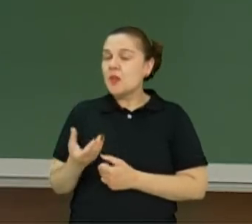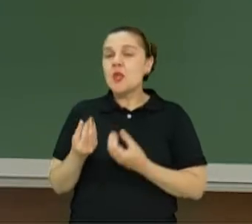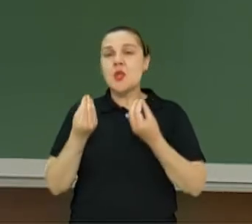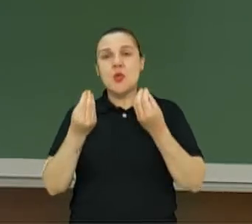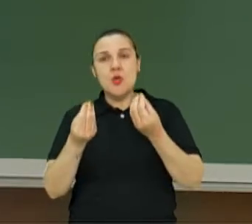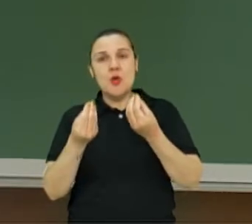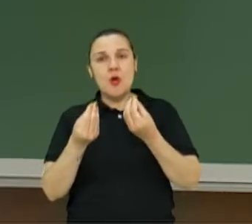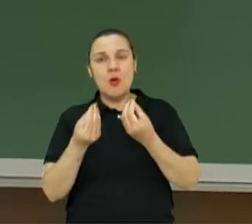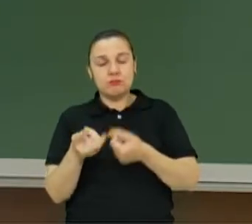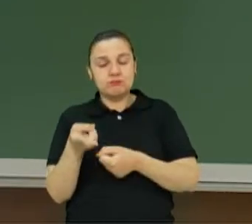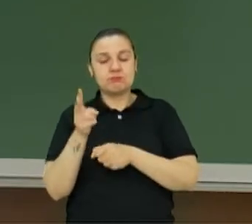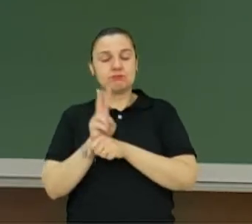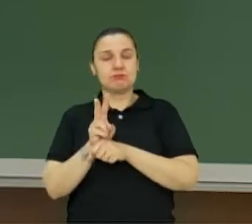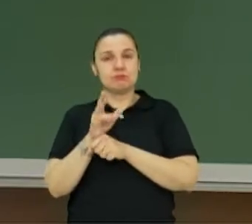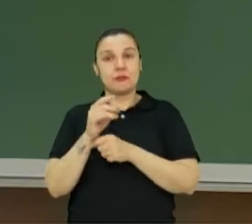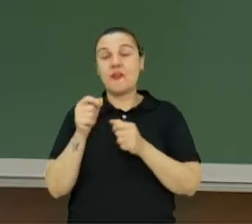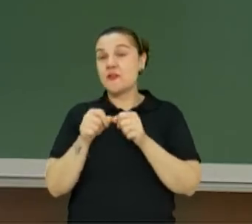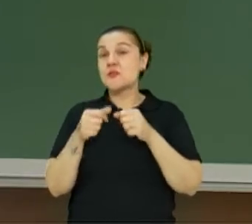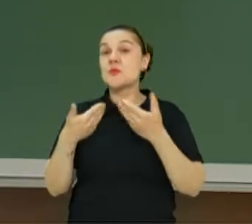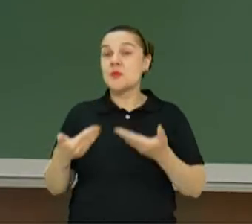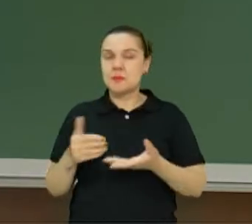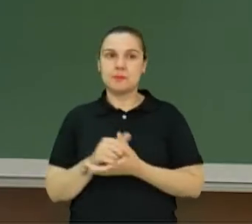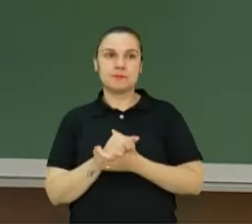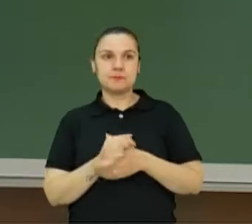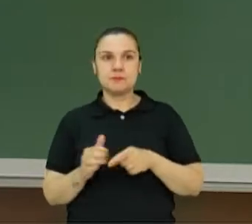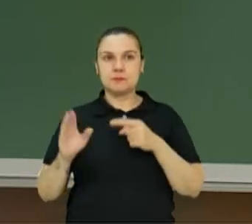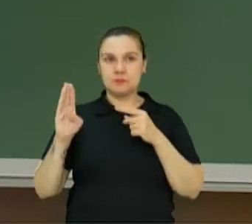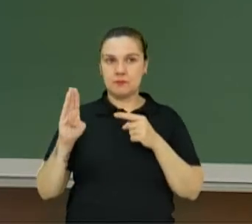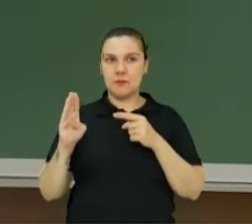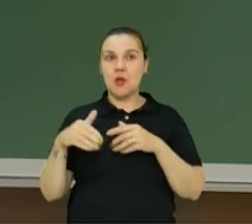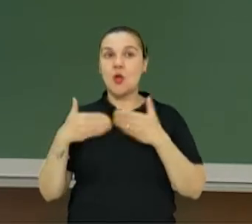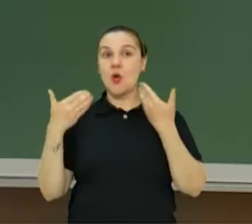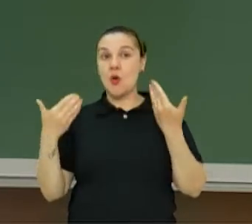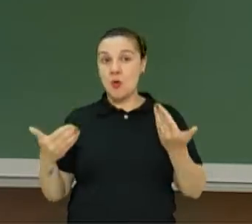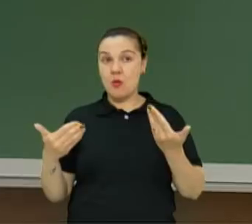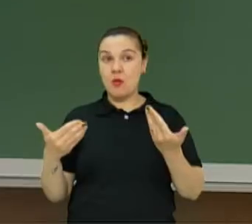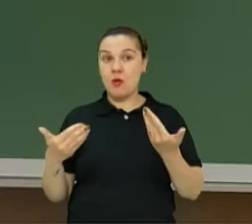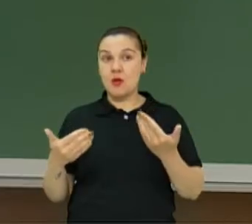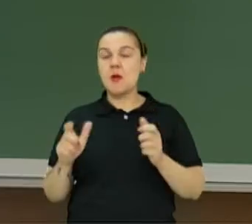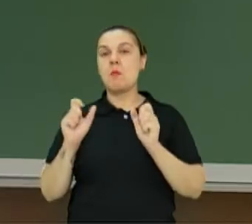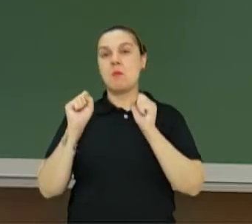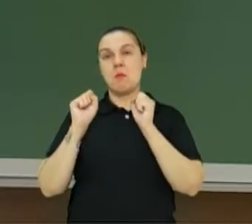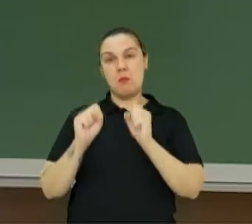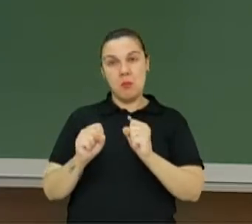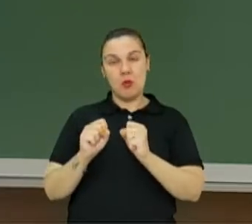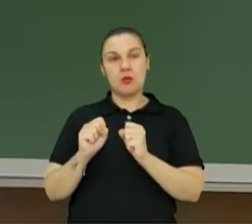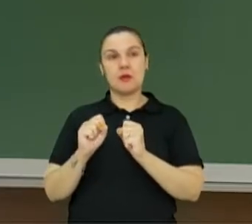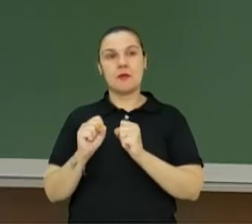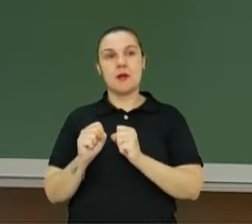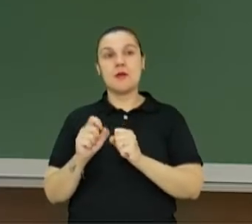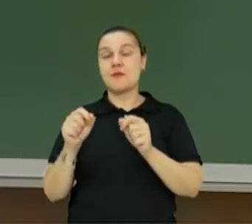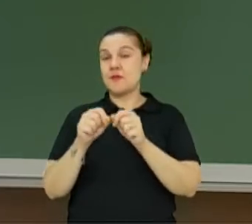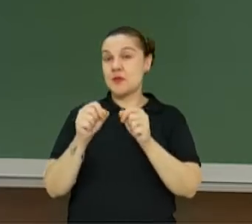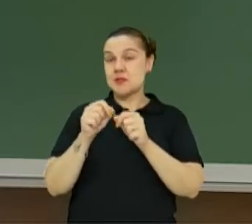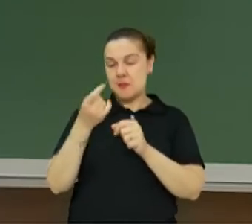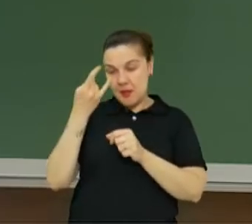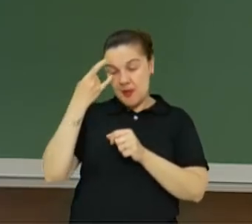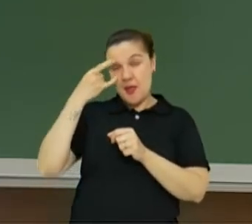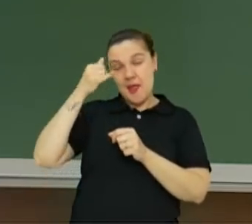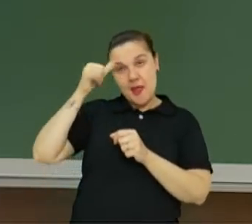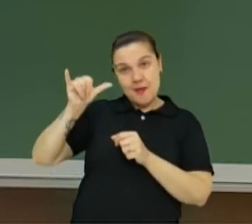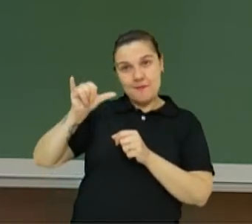deve proceder em relação a isso? E na letra B, que procedimentos podem ou devem ser tomados